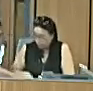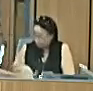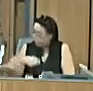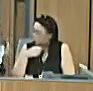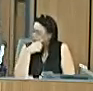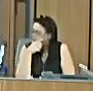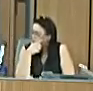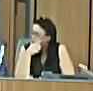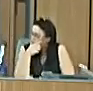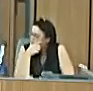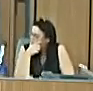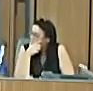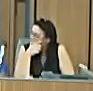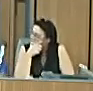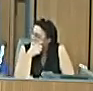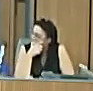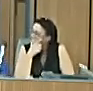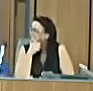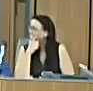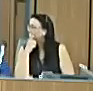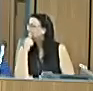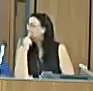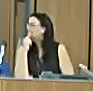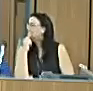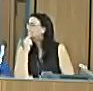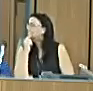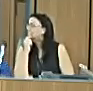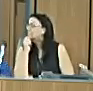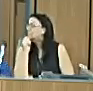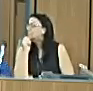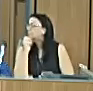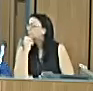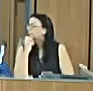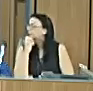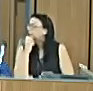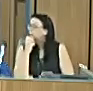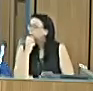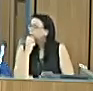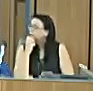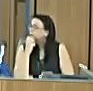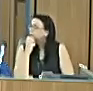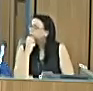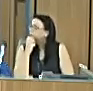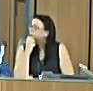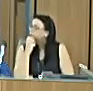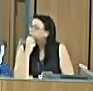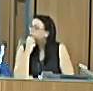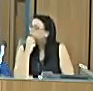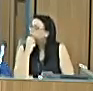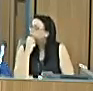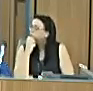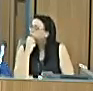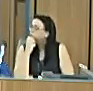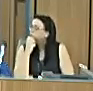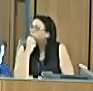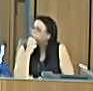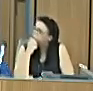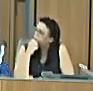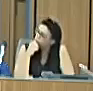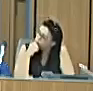secretário gustavo é é secretária quênia como que você vai progredir na carreira